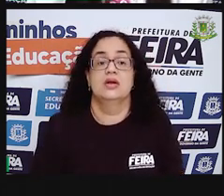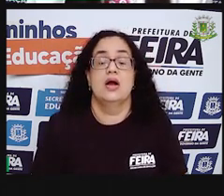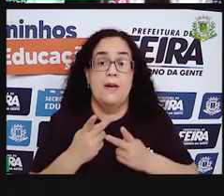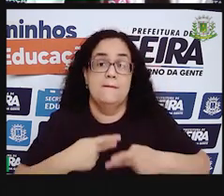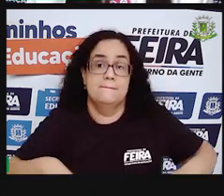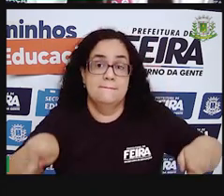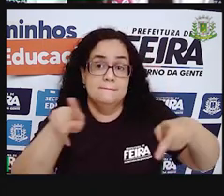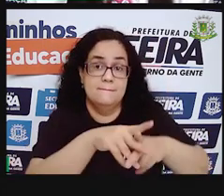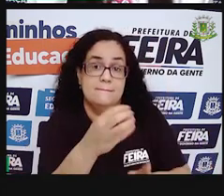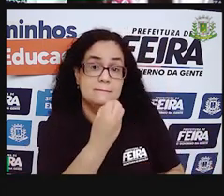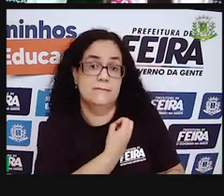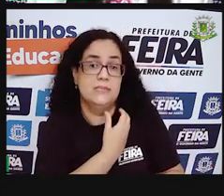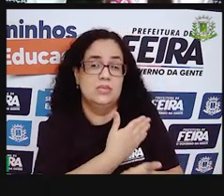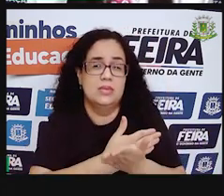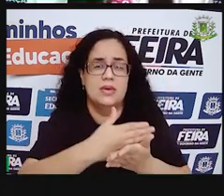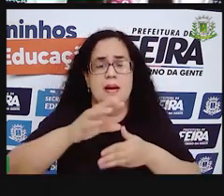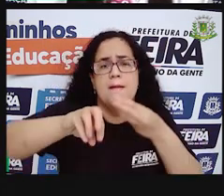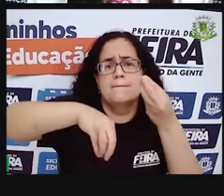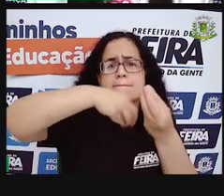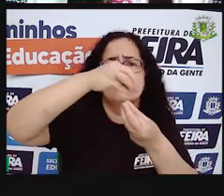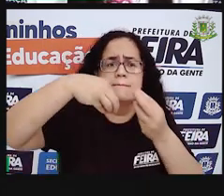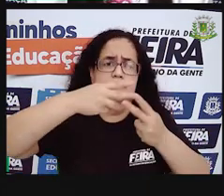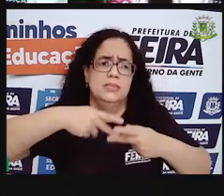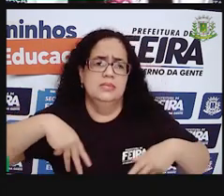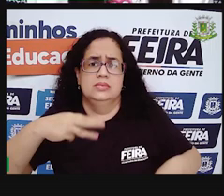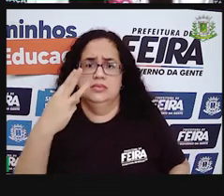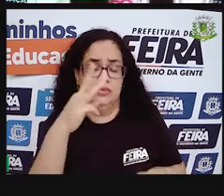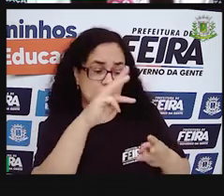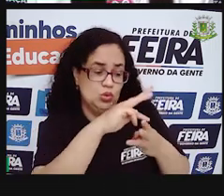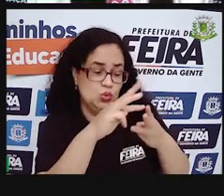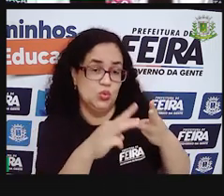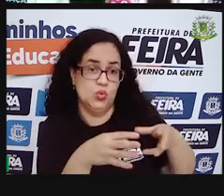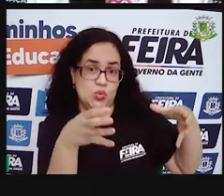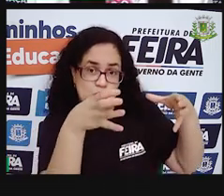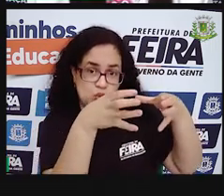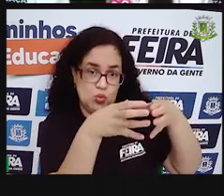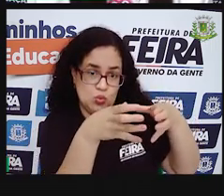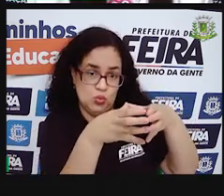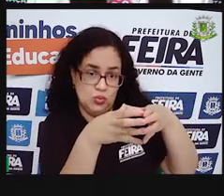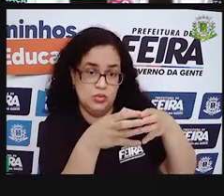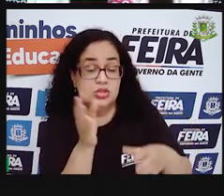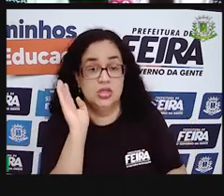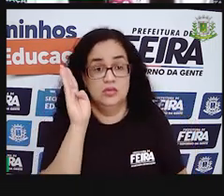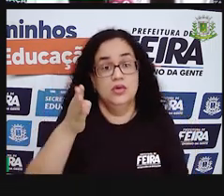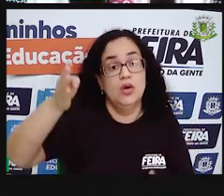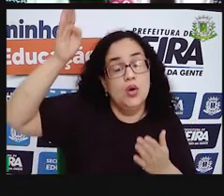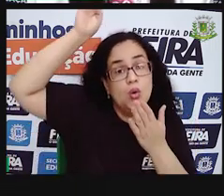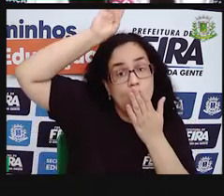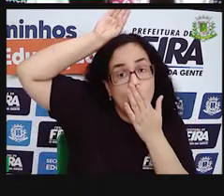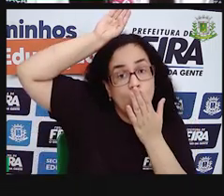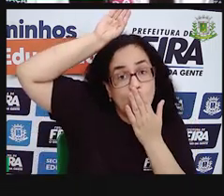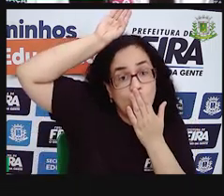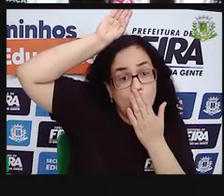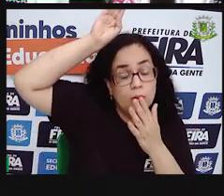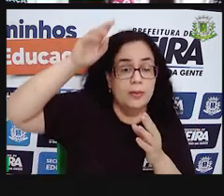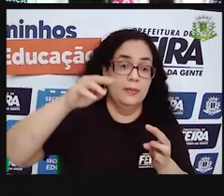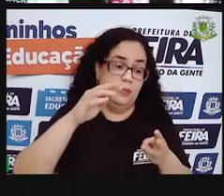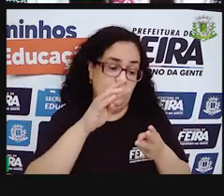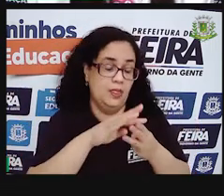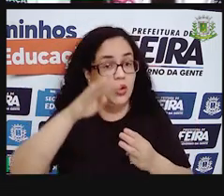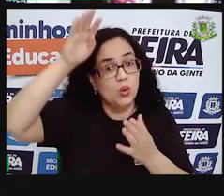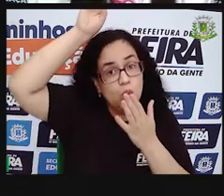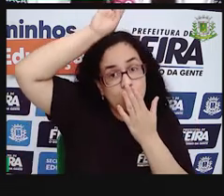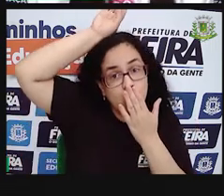A população baiana, ela surgiu da mistura de três grupos humanos. A gente já viu, né? Veio aí o principal,